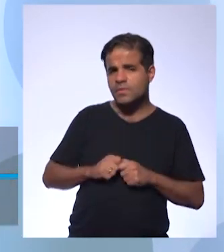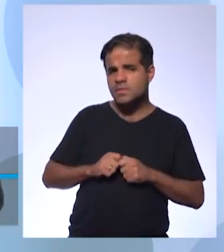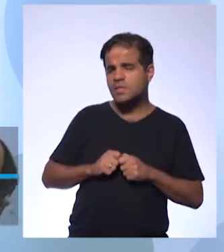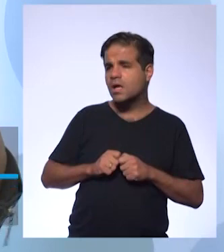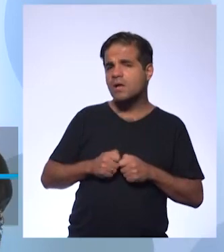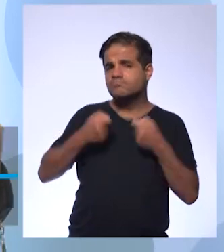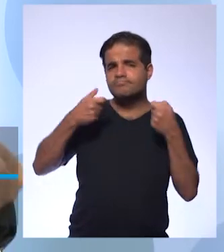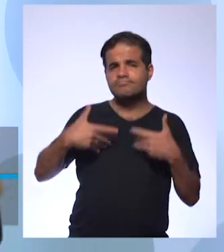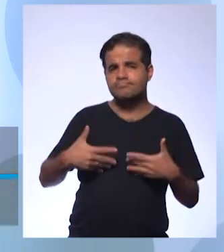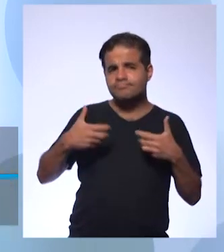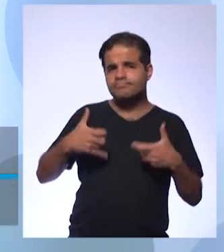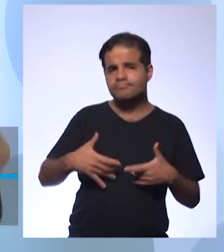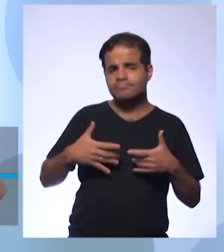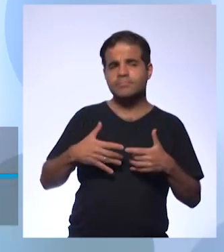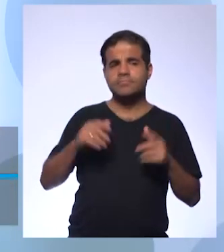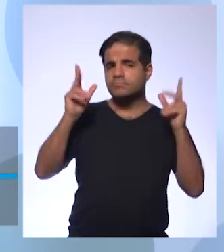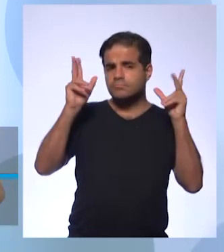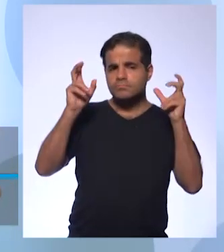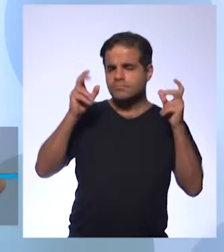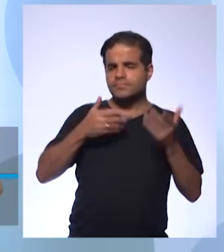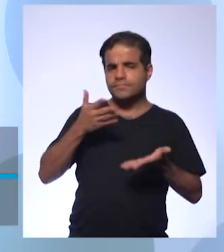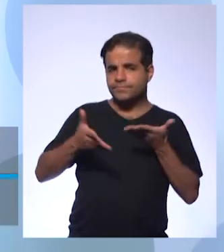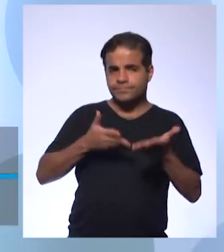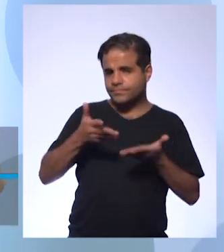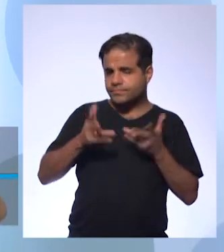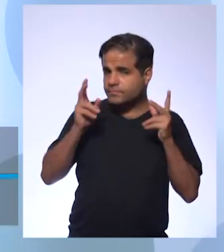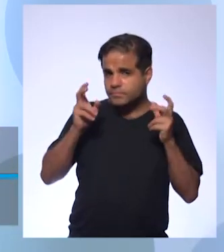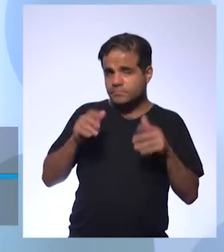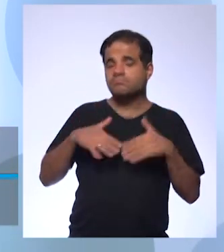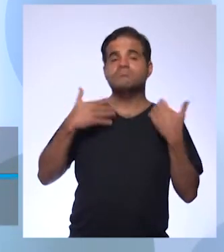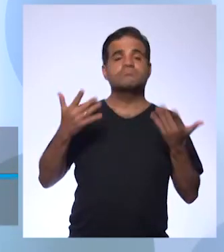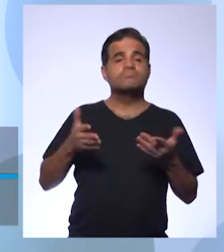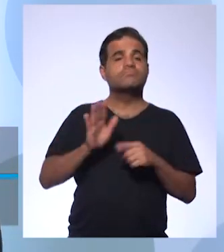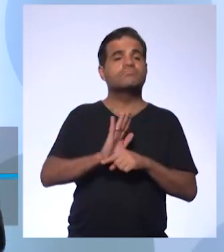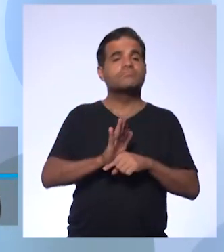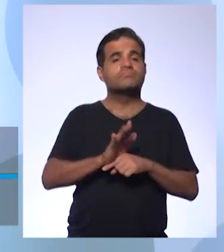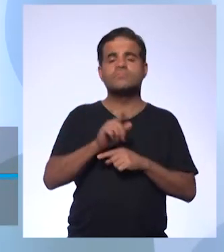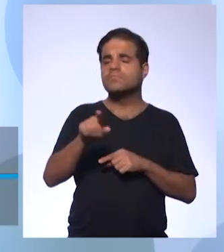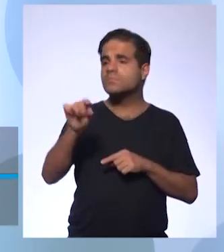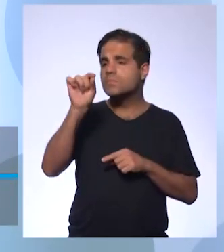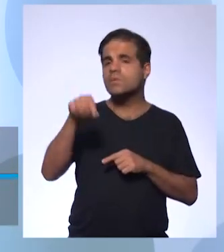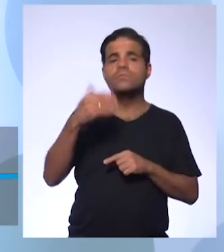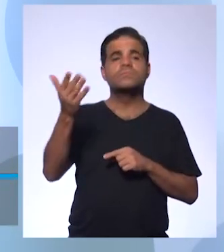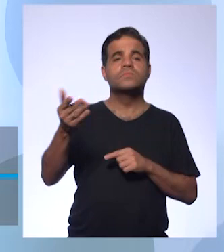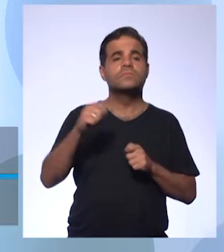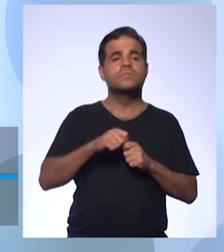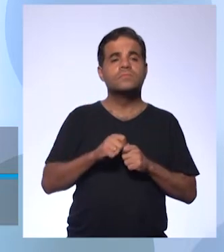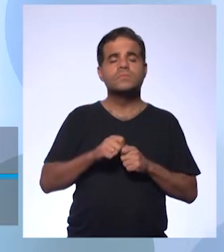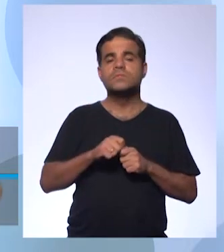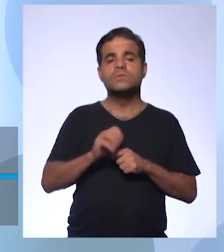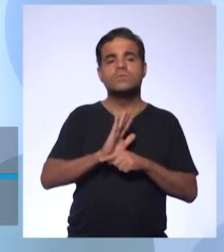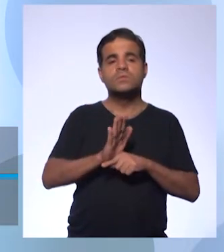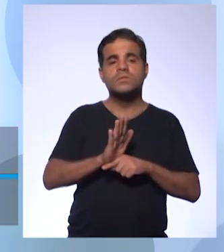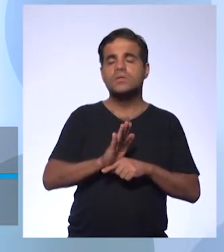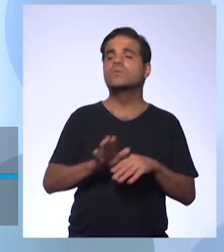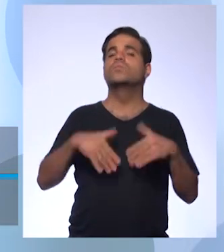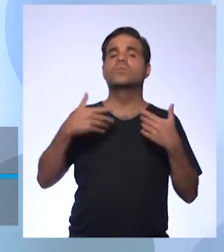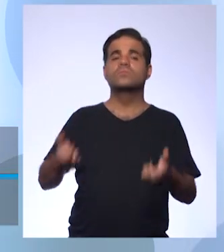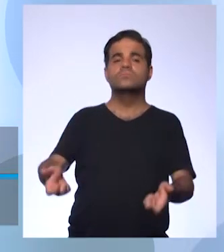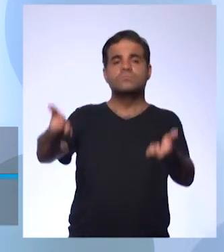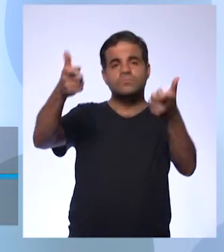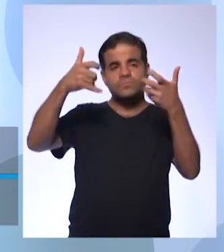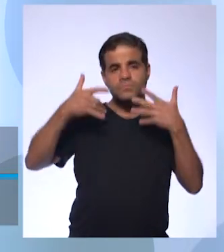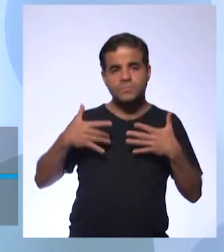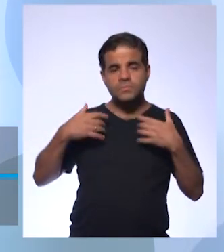que tratasse de assuntos semelhantes a esse, qual filme você escolheria para fazer uma resenha? Indique para a